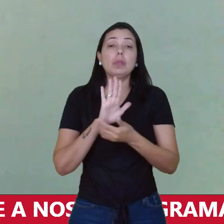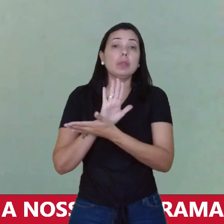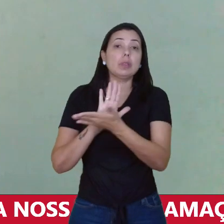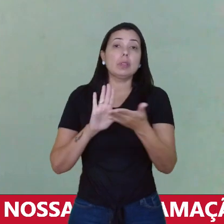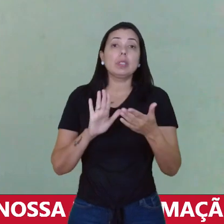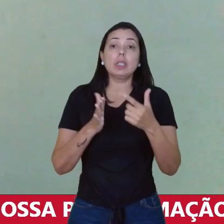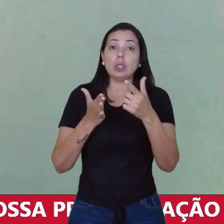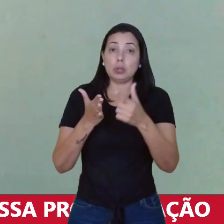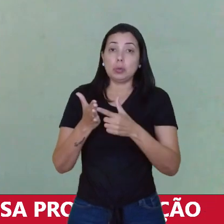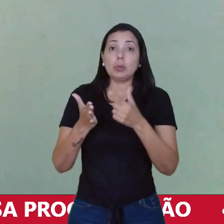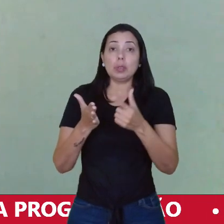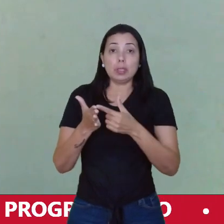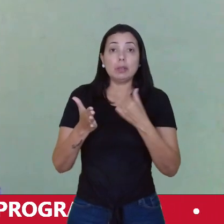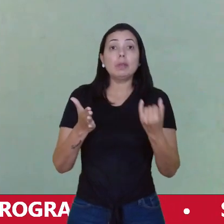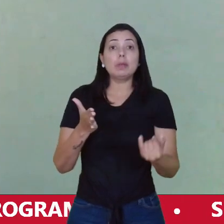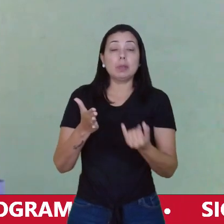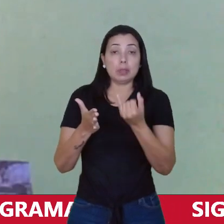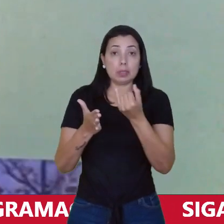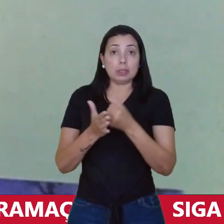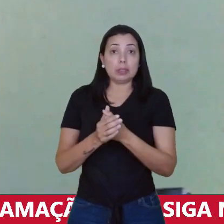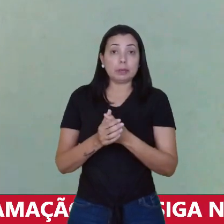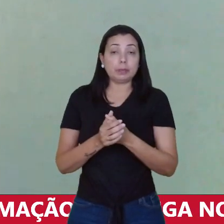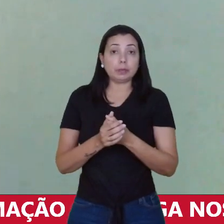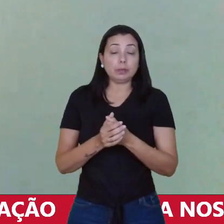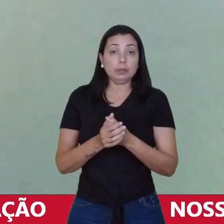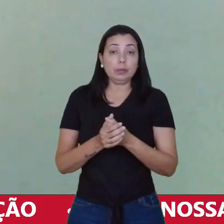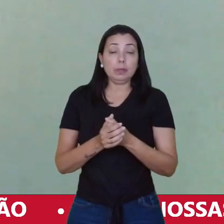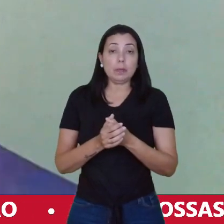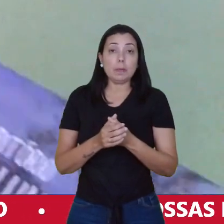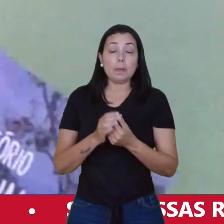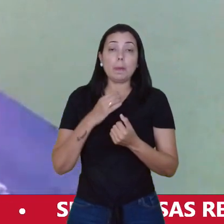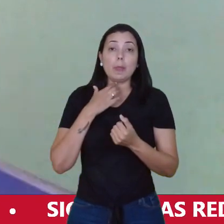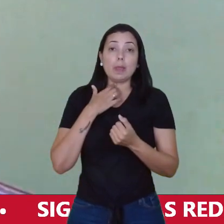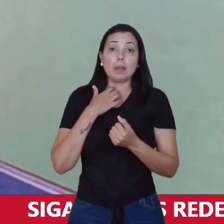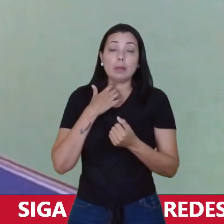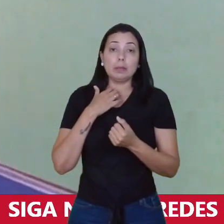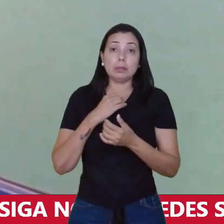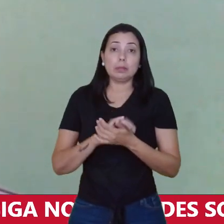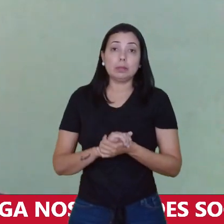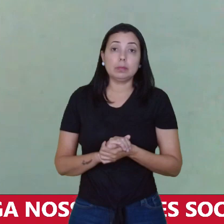vocês um livro muito importante, feito